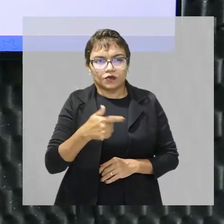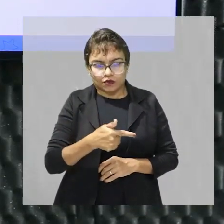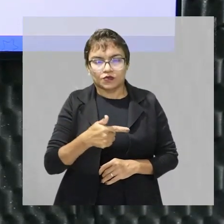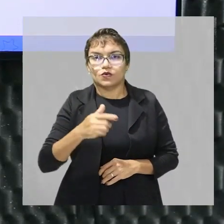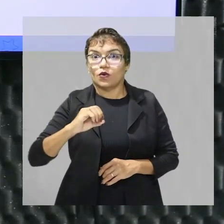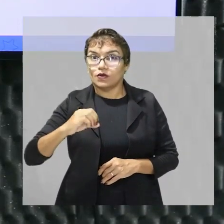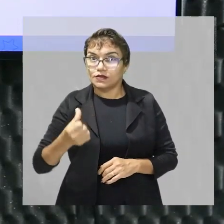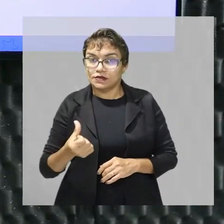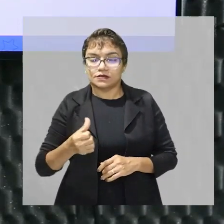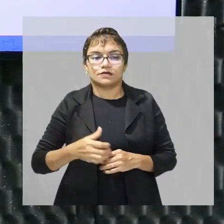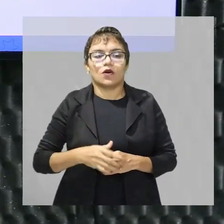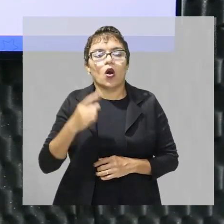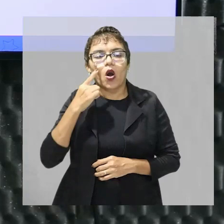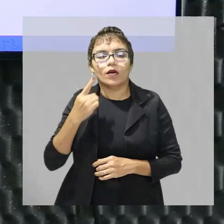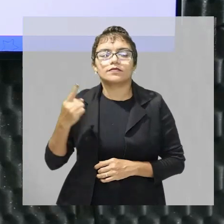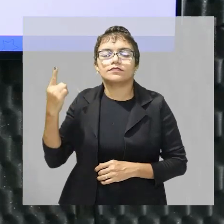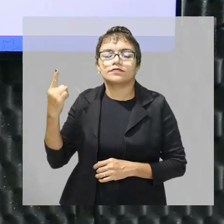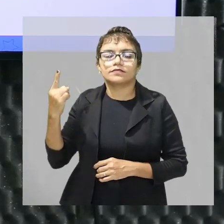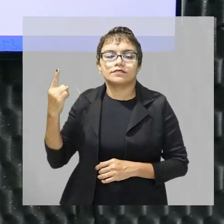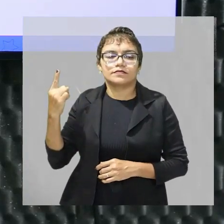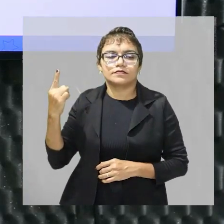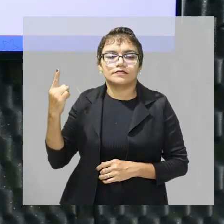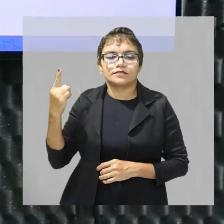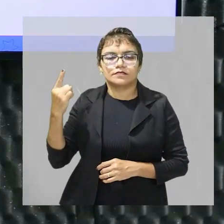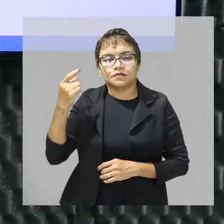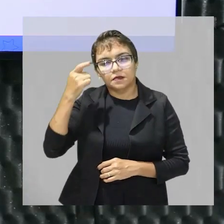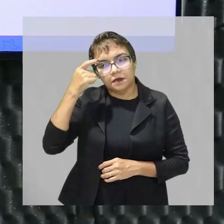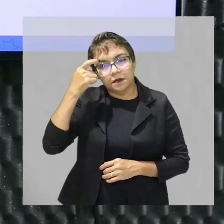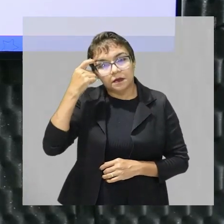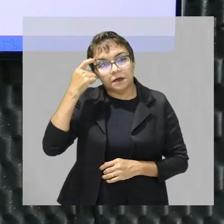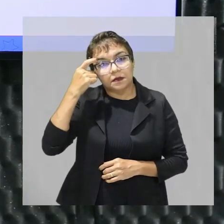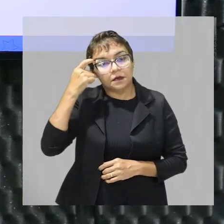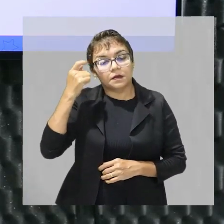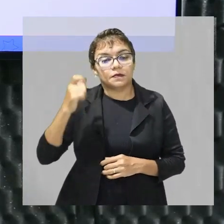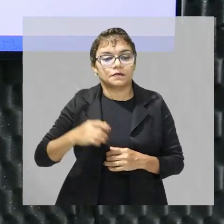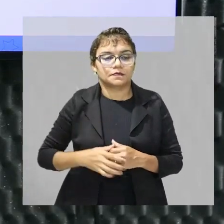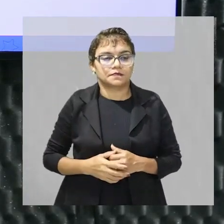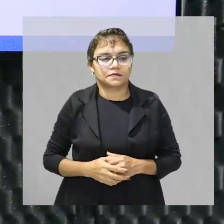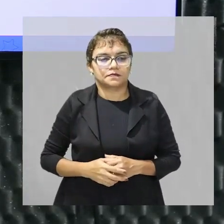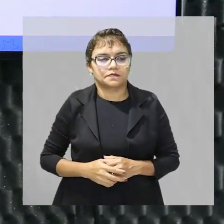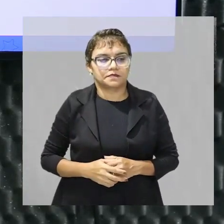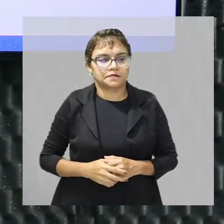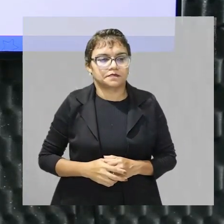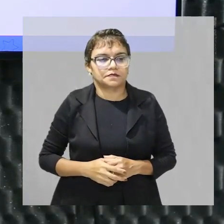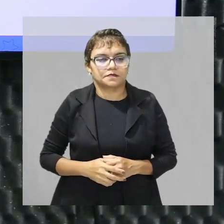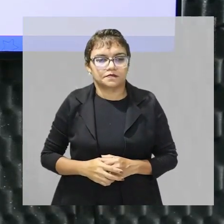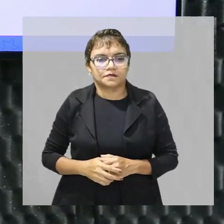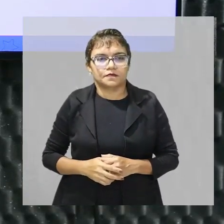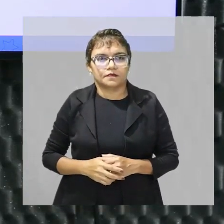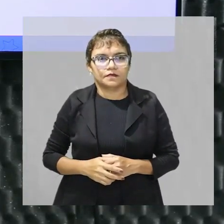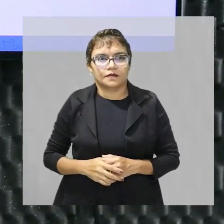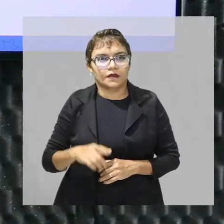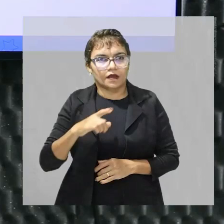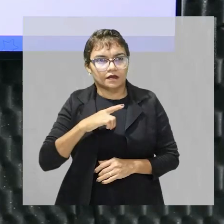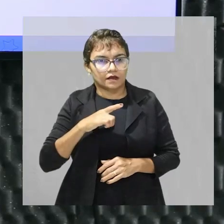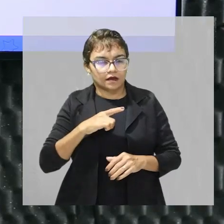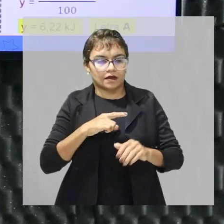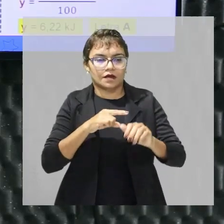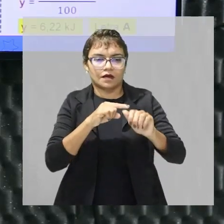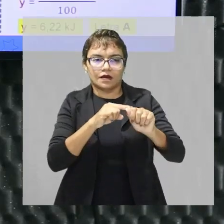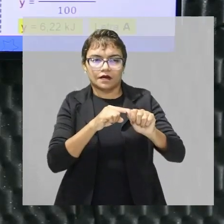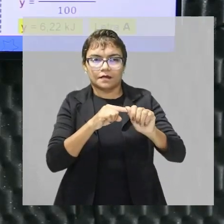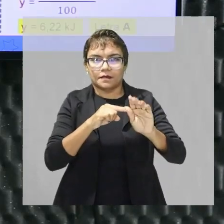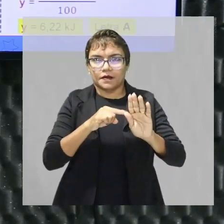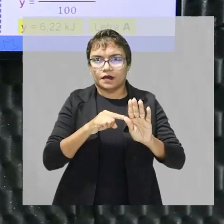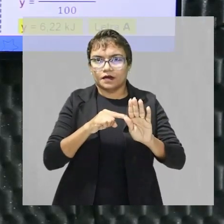atividade muscular em kJ é mais próxima de... Aqui estão as nossas